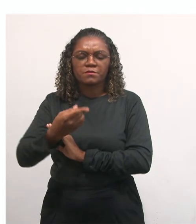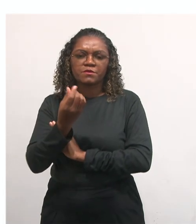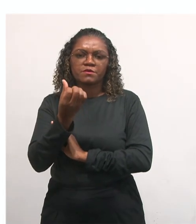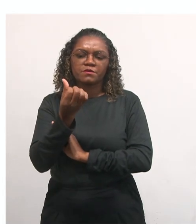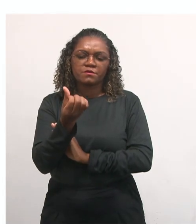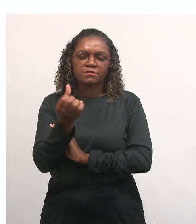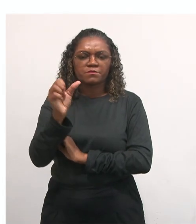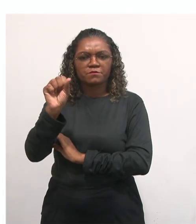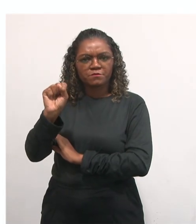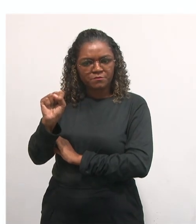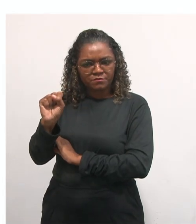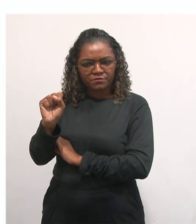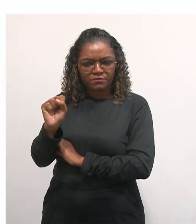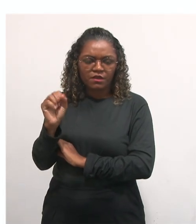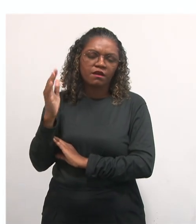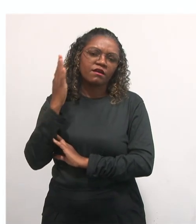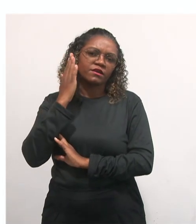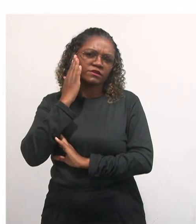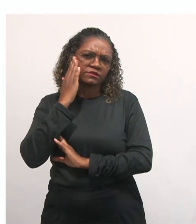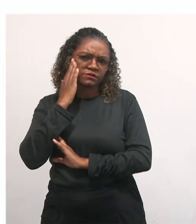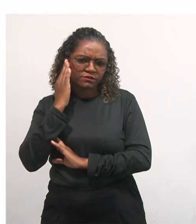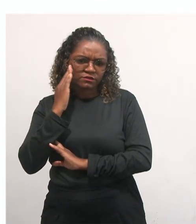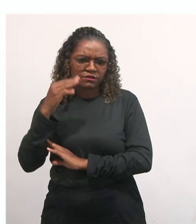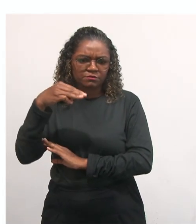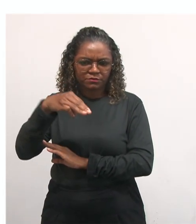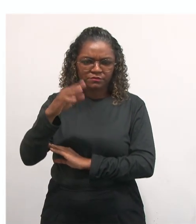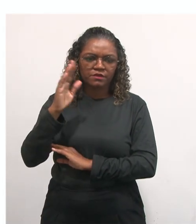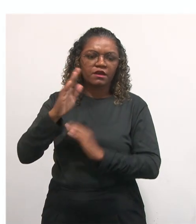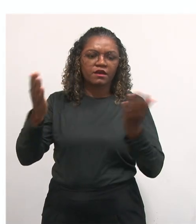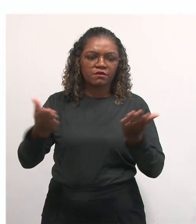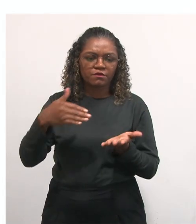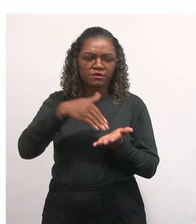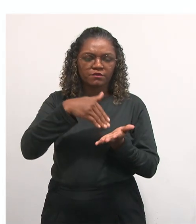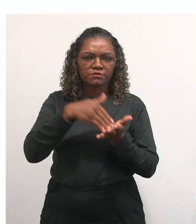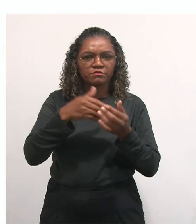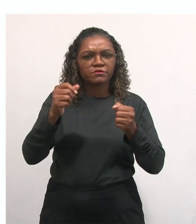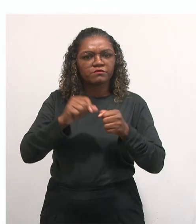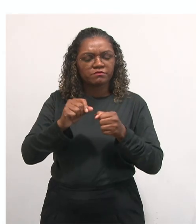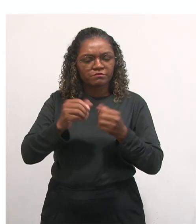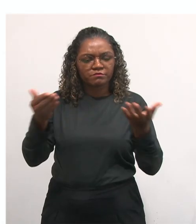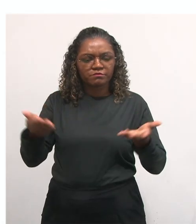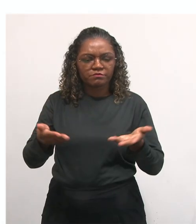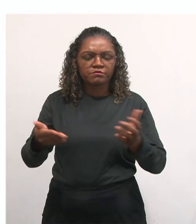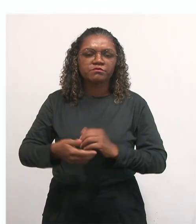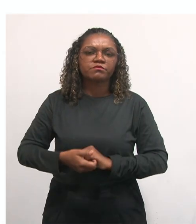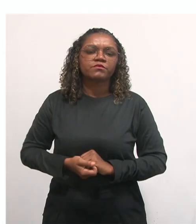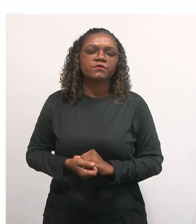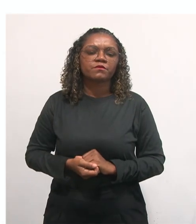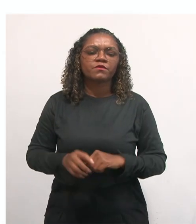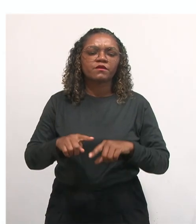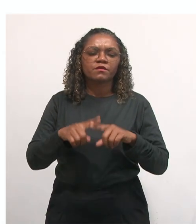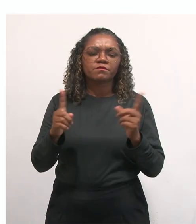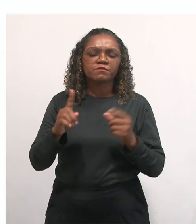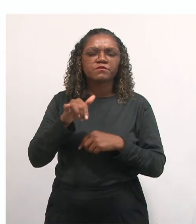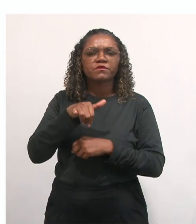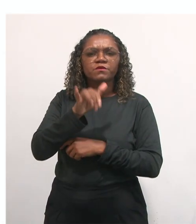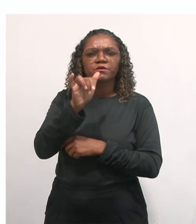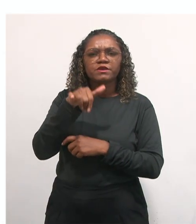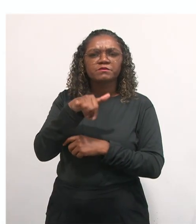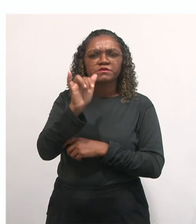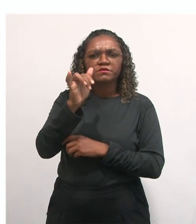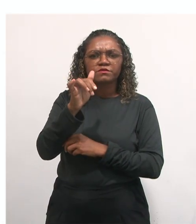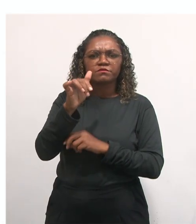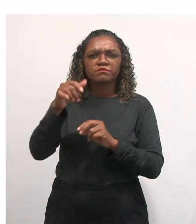sabe o M, vai fazer aqui a segunda equação, ok? Só lembrando, vocês lembram o que é o y barrinha? É